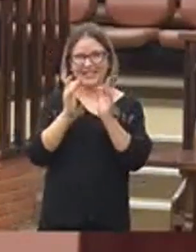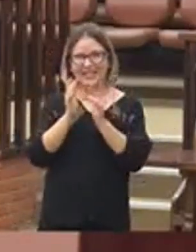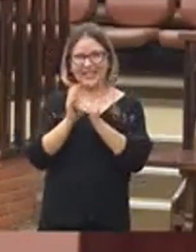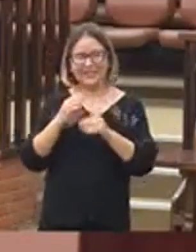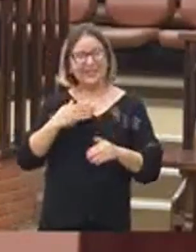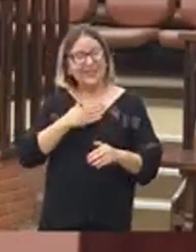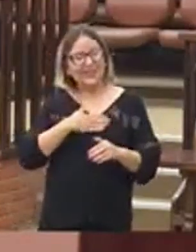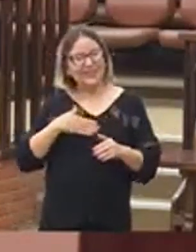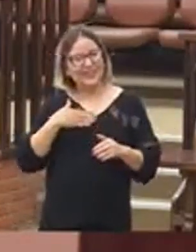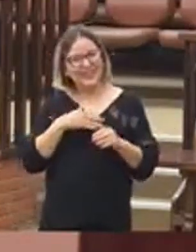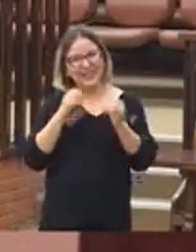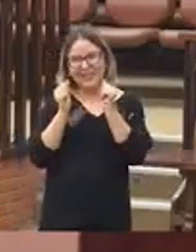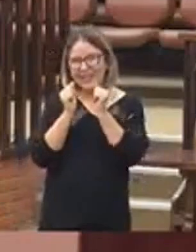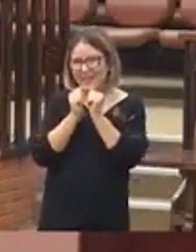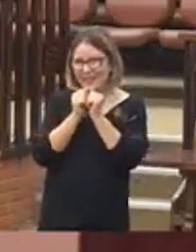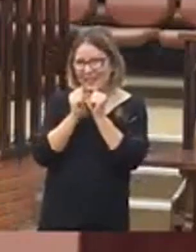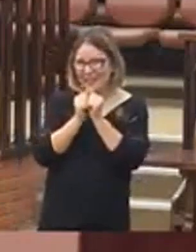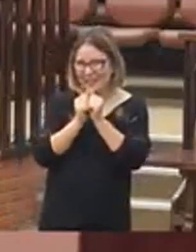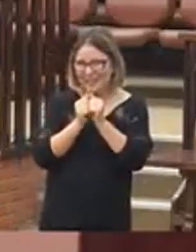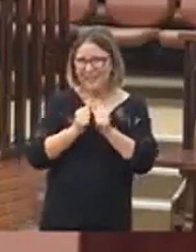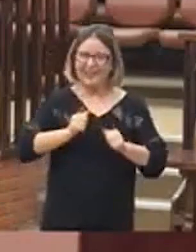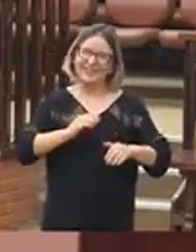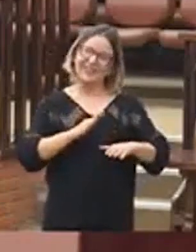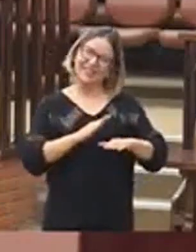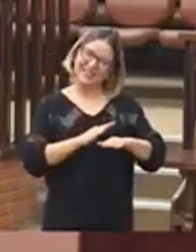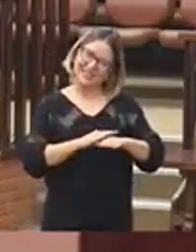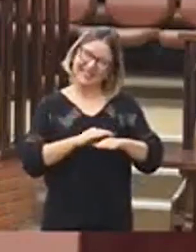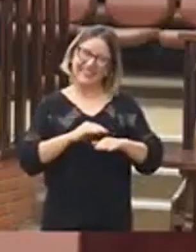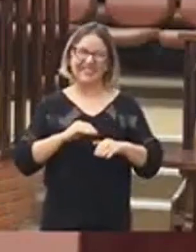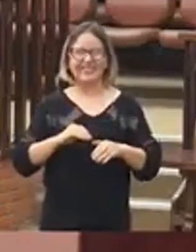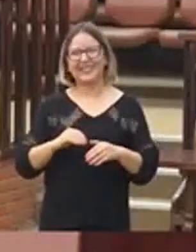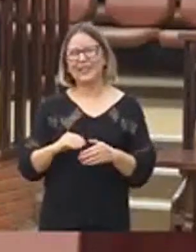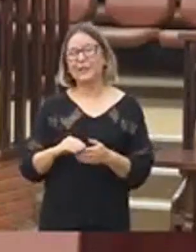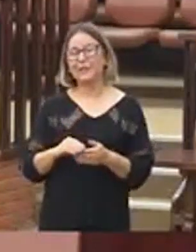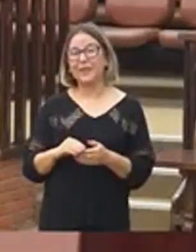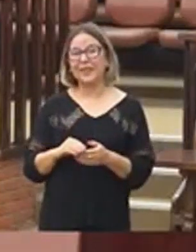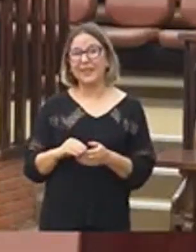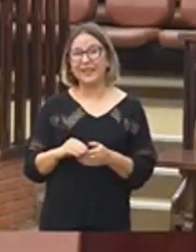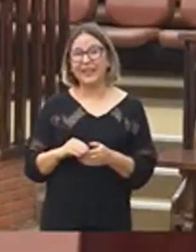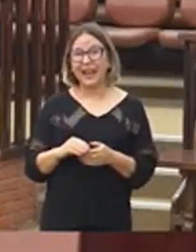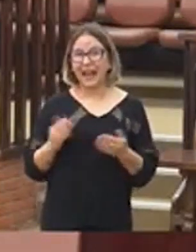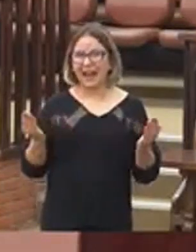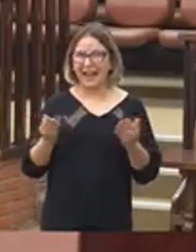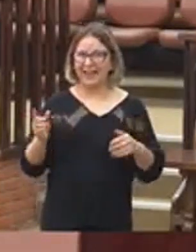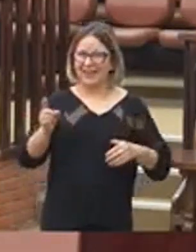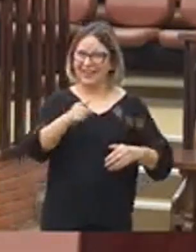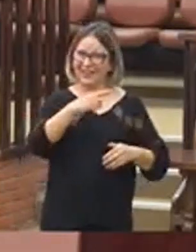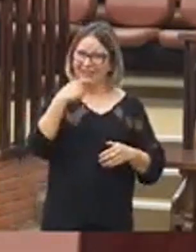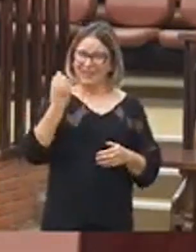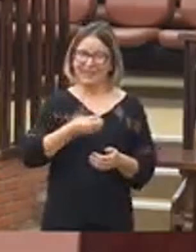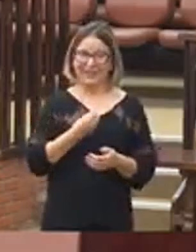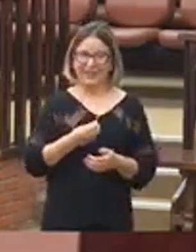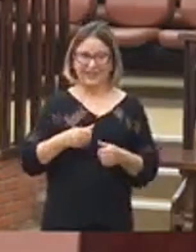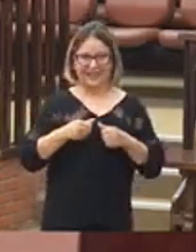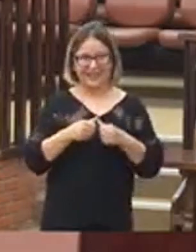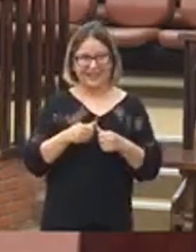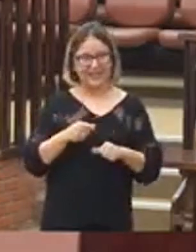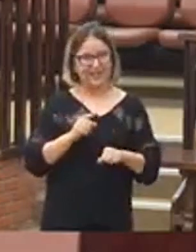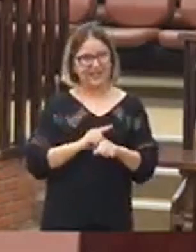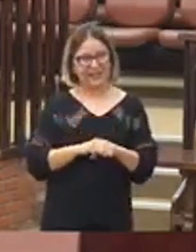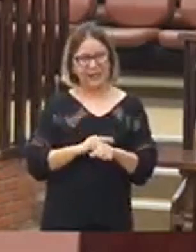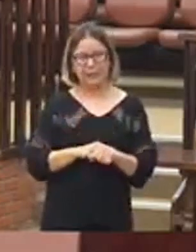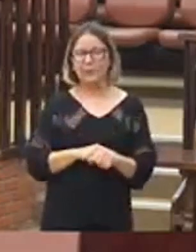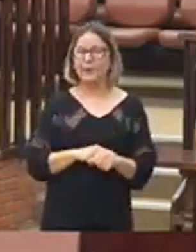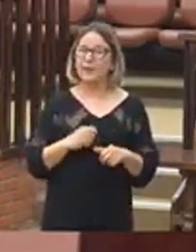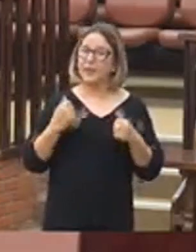ele gostava de tocar e ser tocado, mas agora nós estamos nesse período, e nós precisamos melhorar